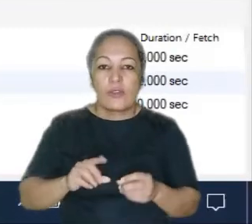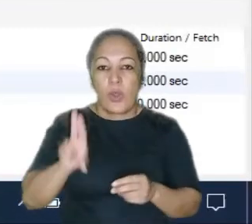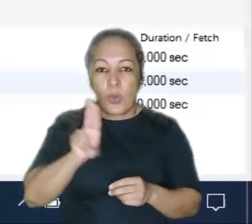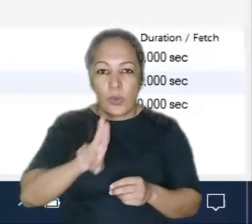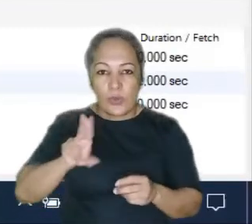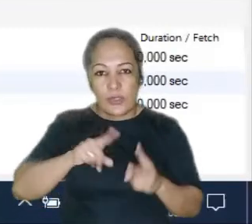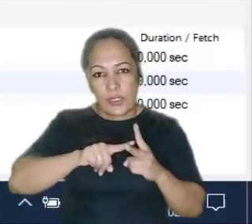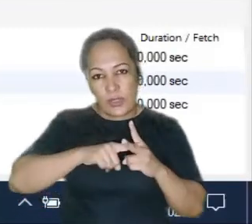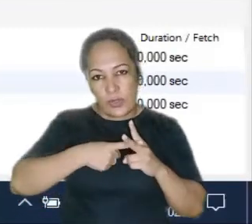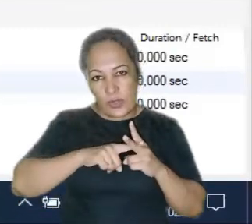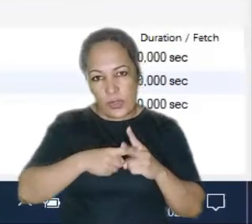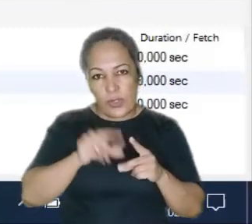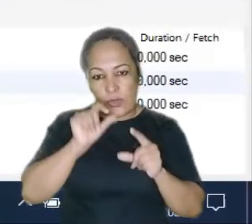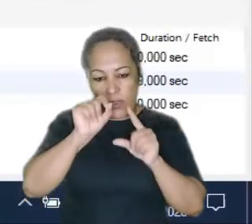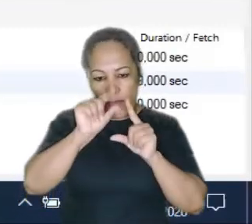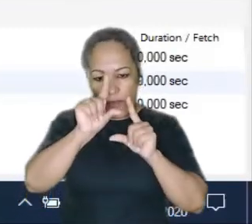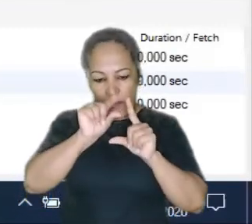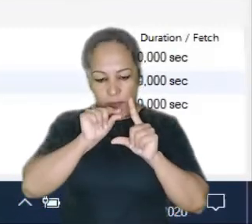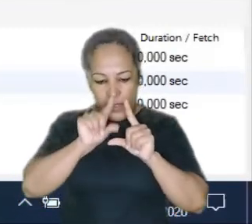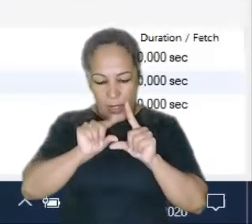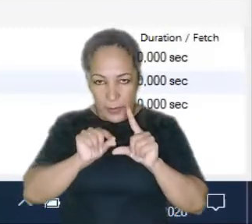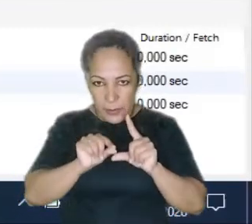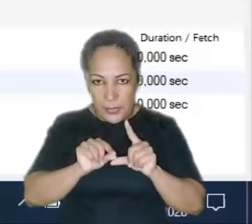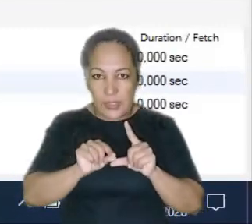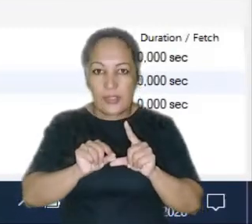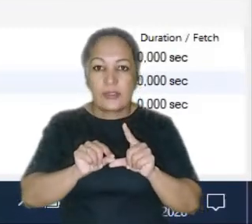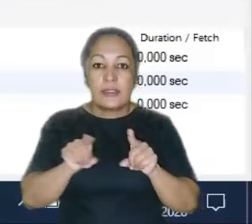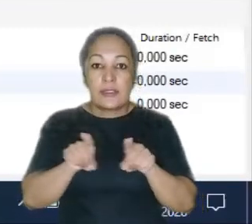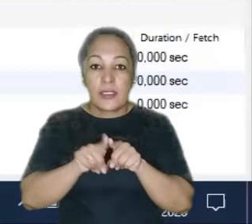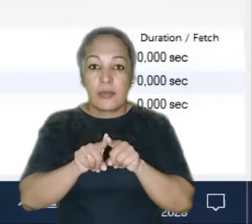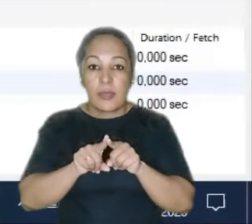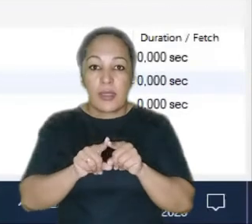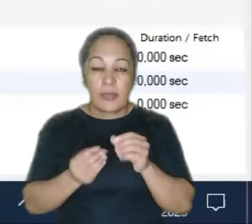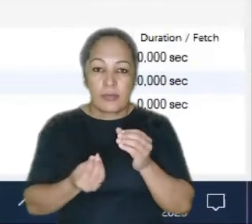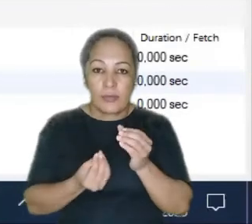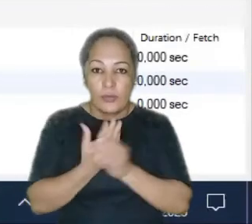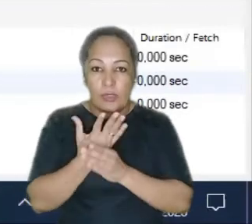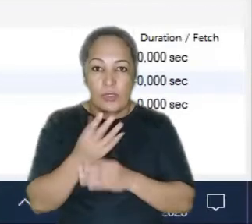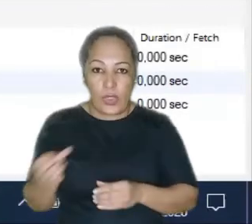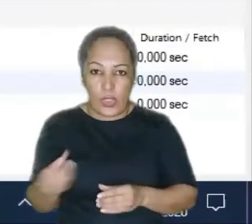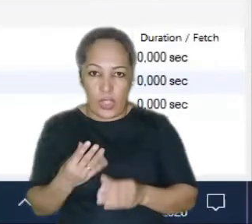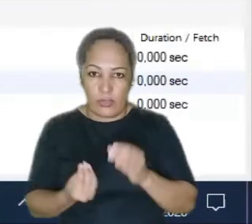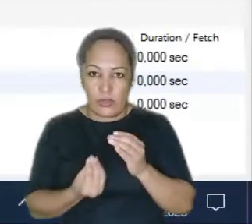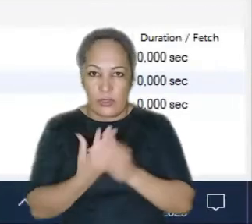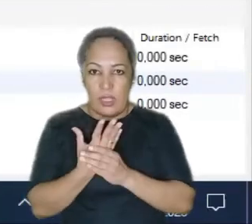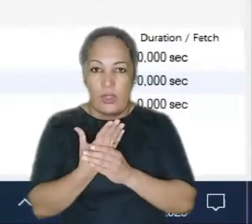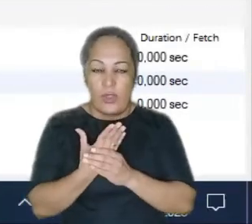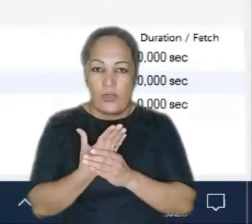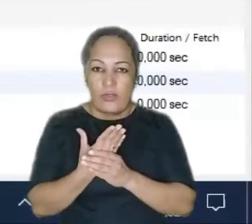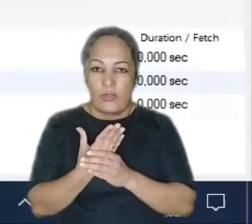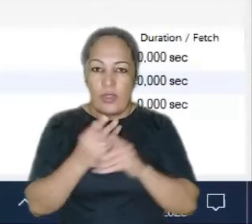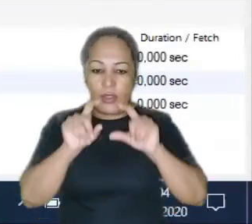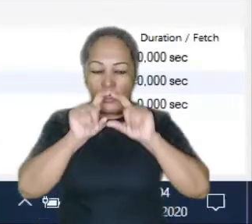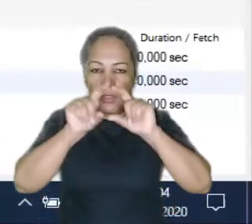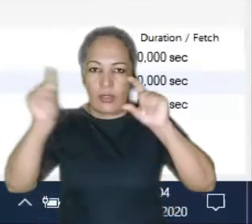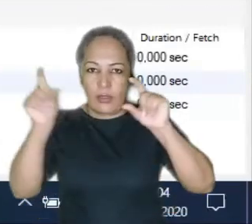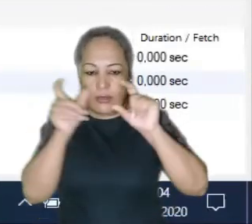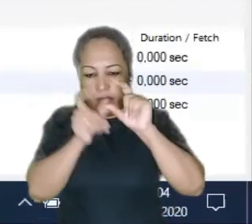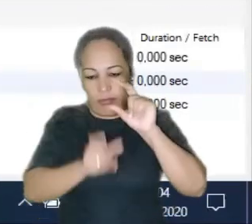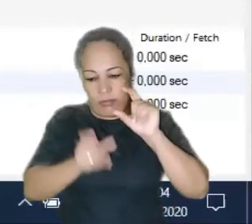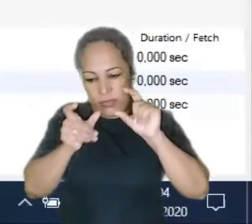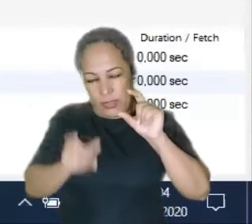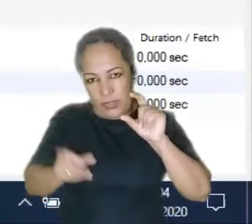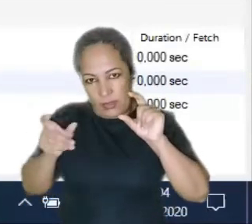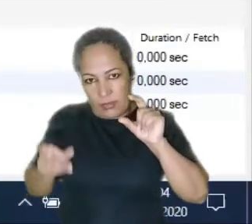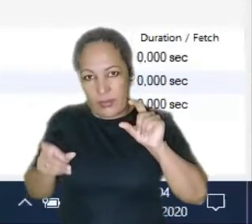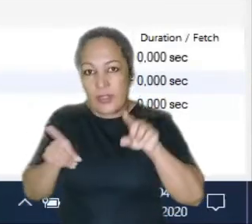nova tabela. Já observem também, pessoal, que você coloca o mouse em cima e ele já explica para você o que é, ó. Então, se eu coloquei